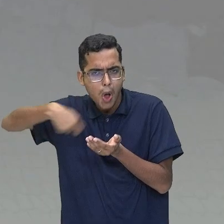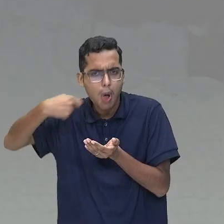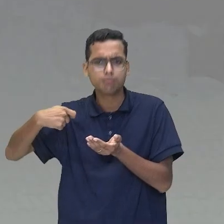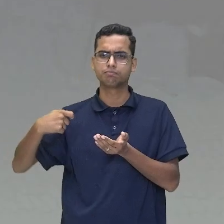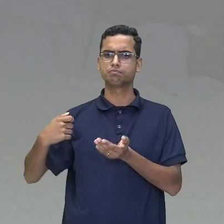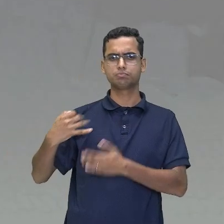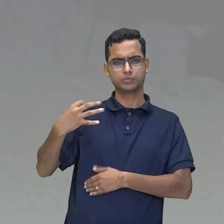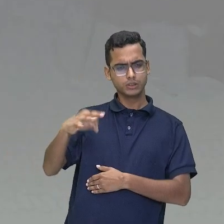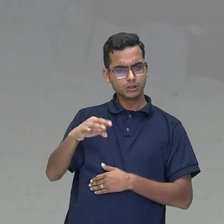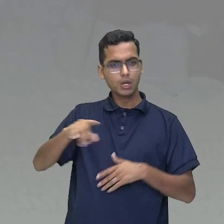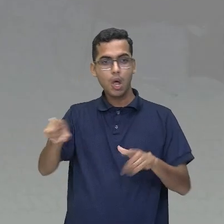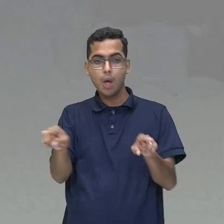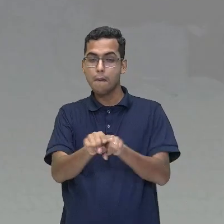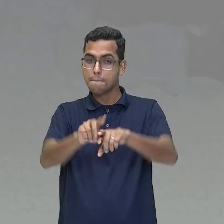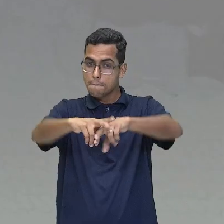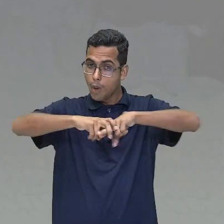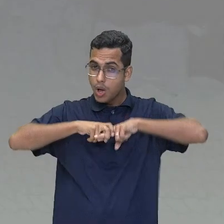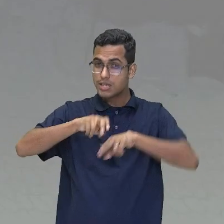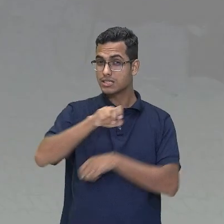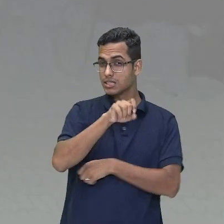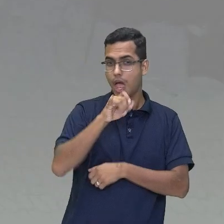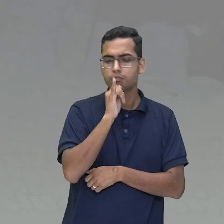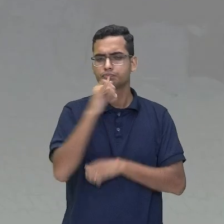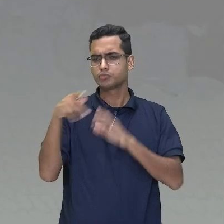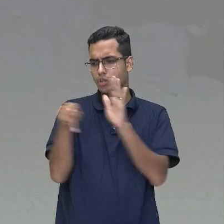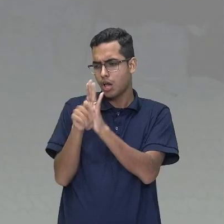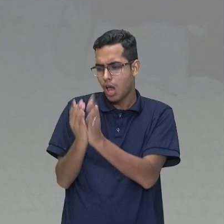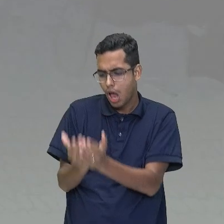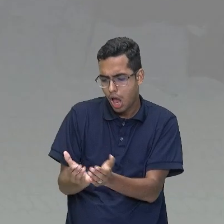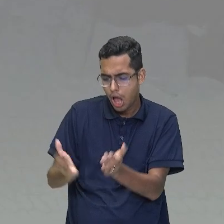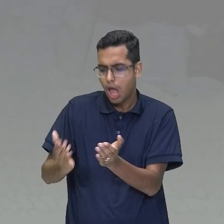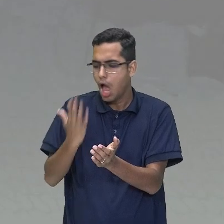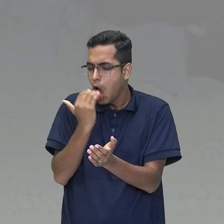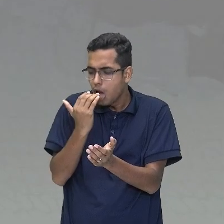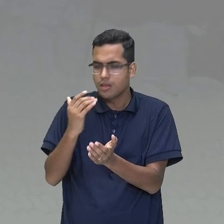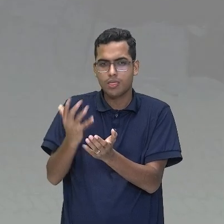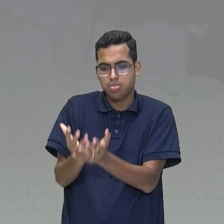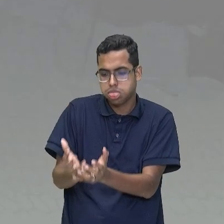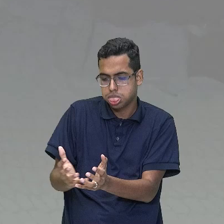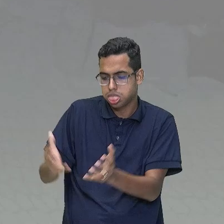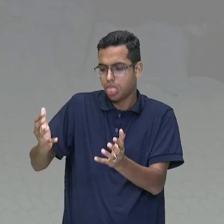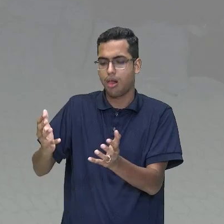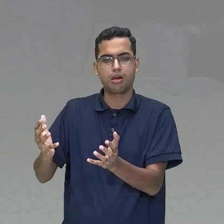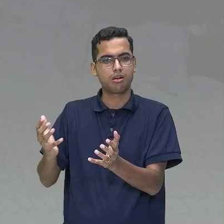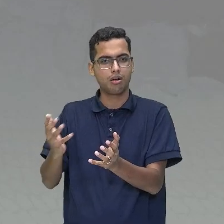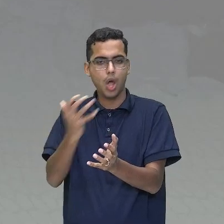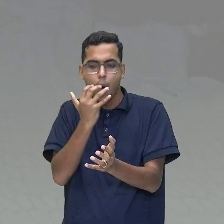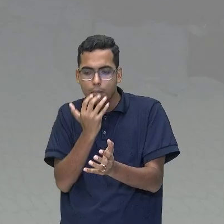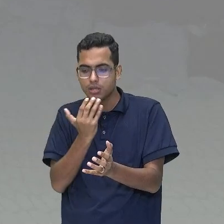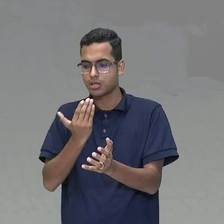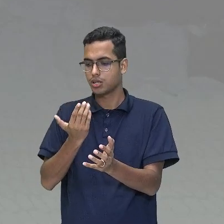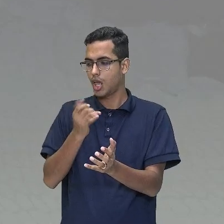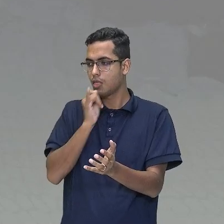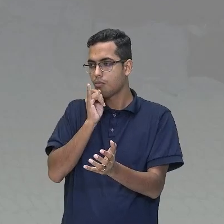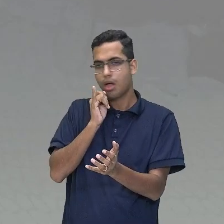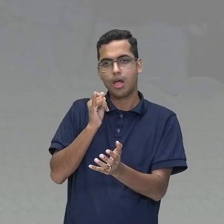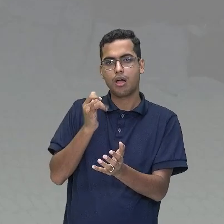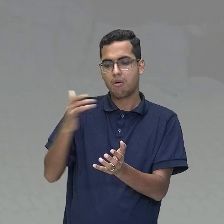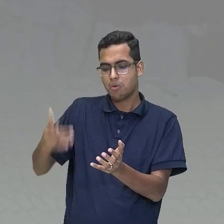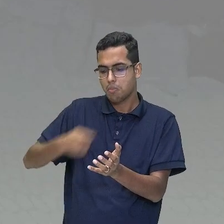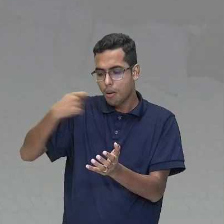come, a comida que a gente não vai utilizar, que a gente dê para o pobre, para quem tem menos do que a gente,